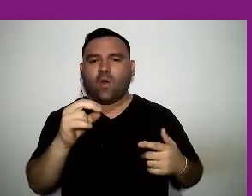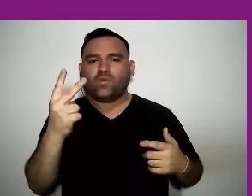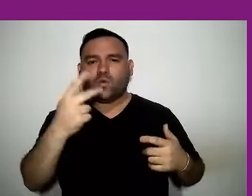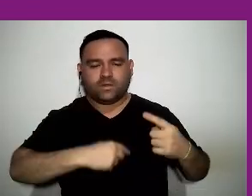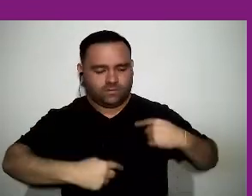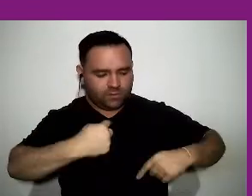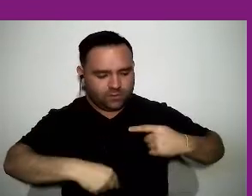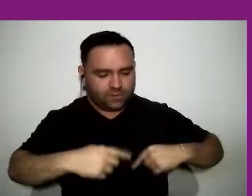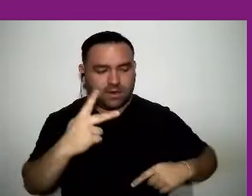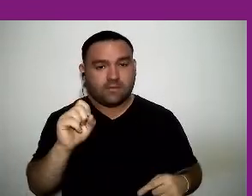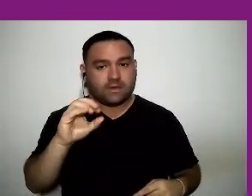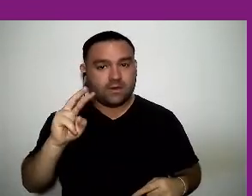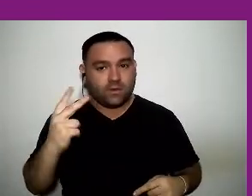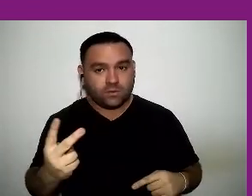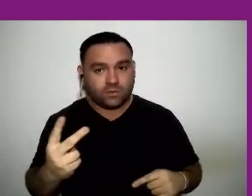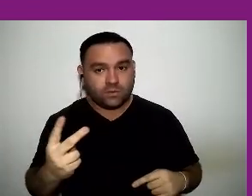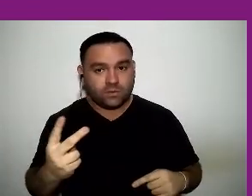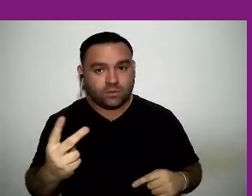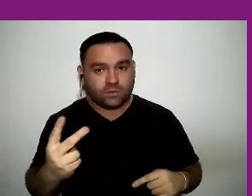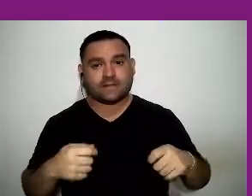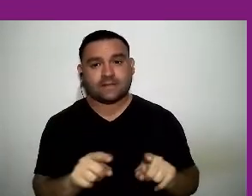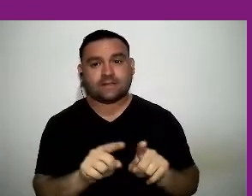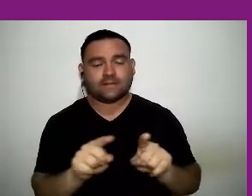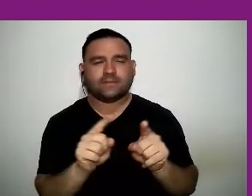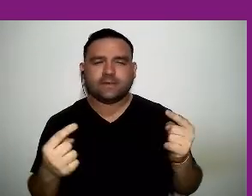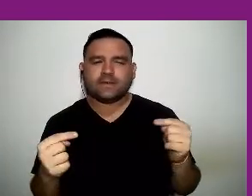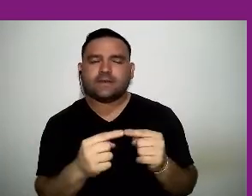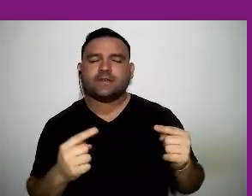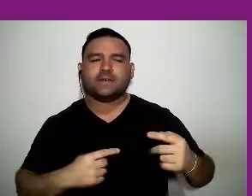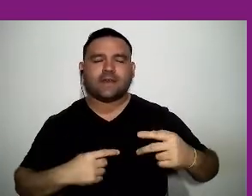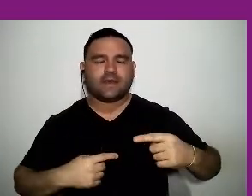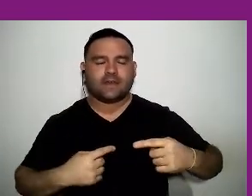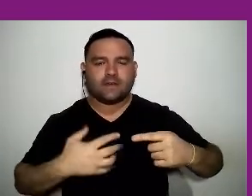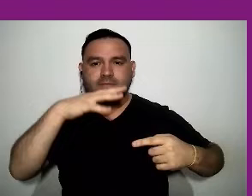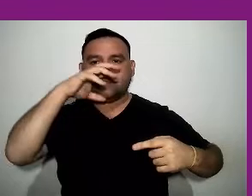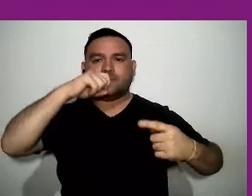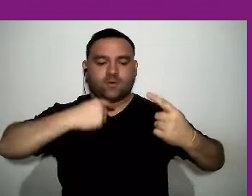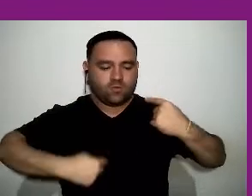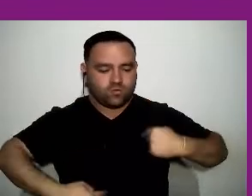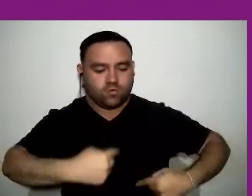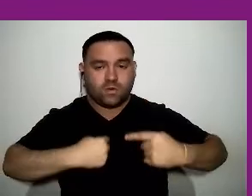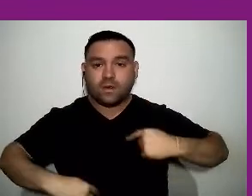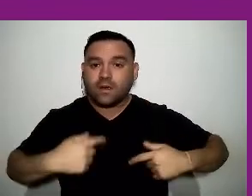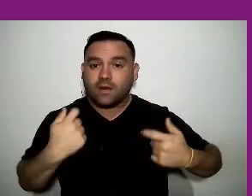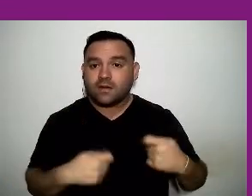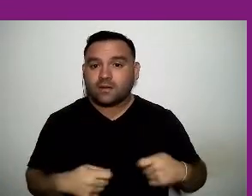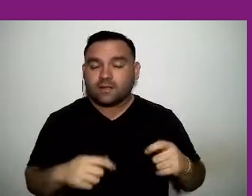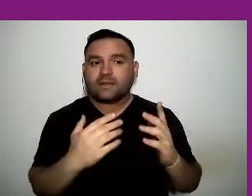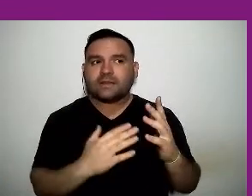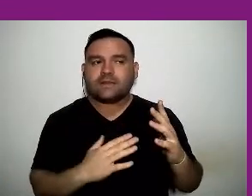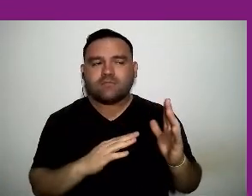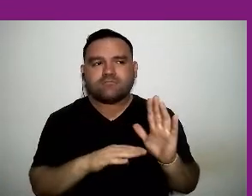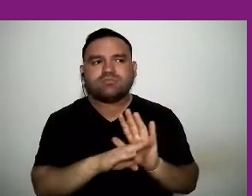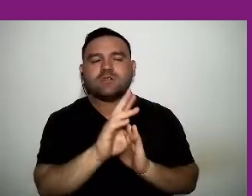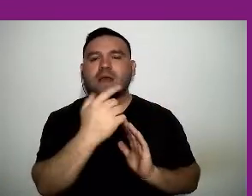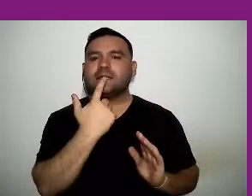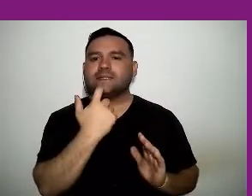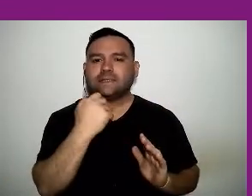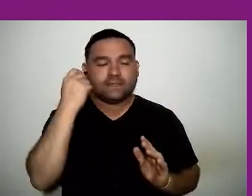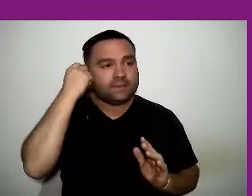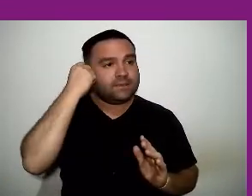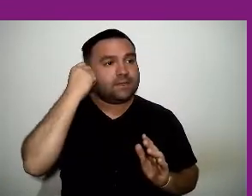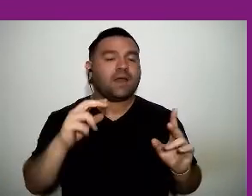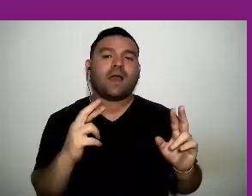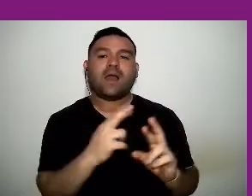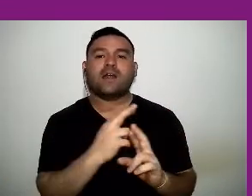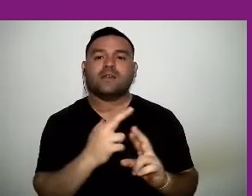a PaCO2 depende da relação ventilação-perfusão, por aumento do fluxo sanguíneo, a